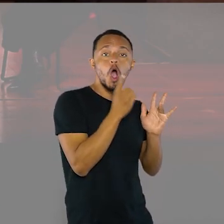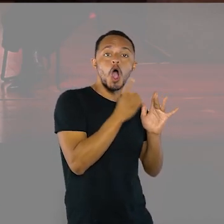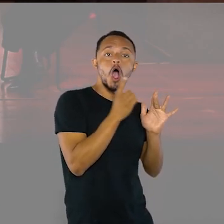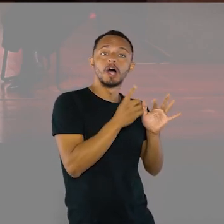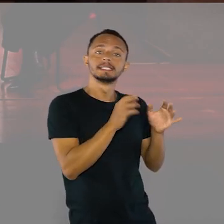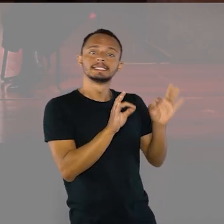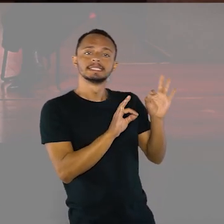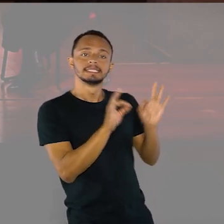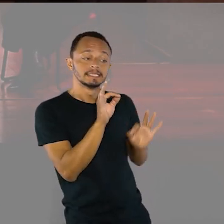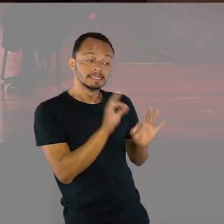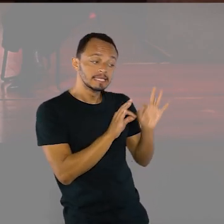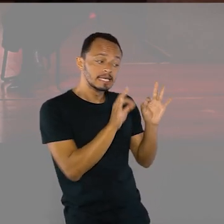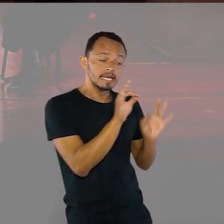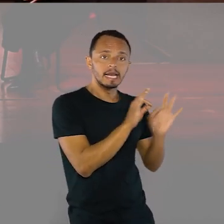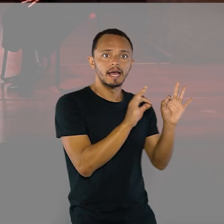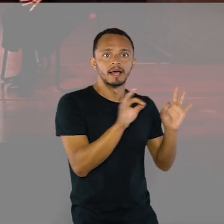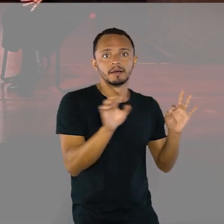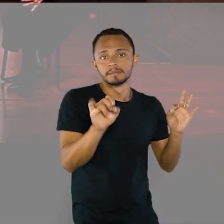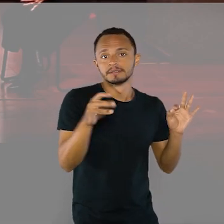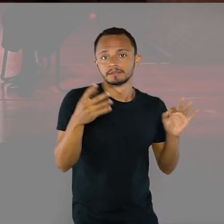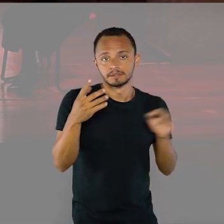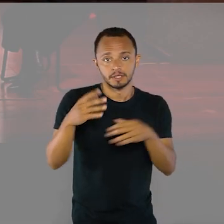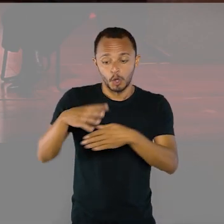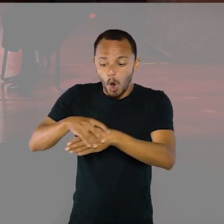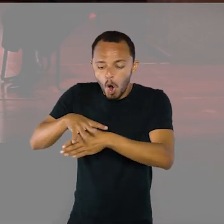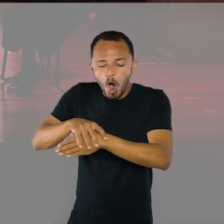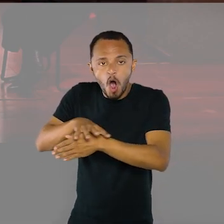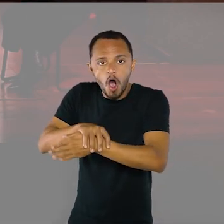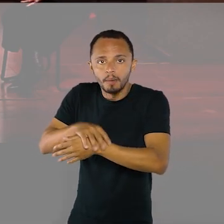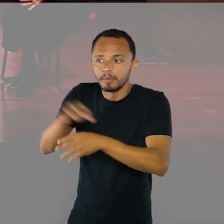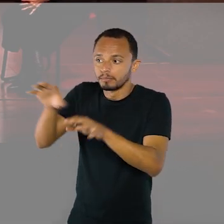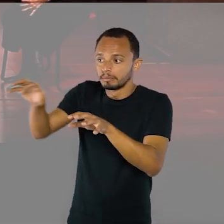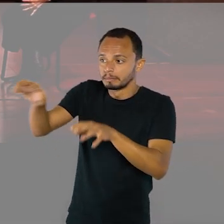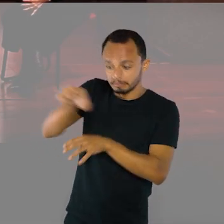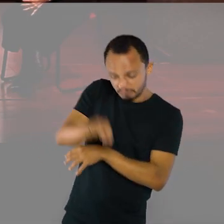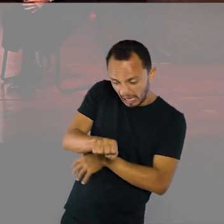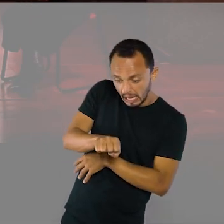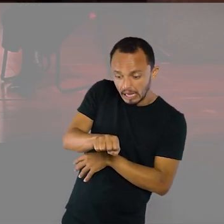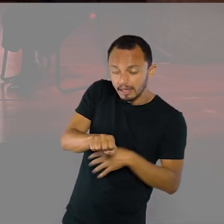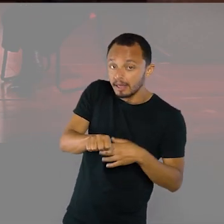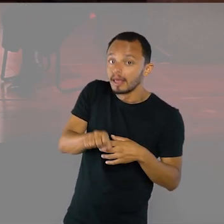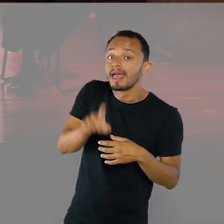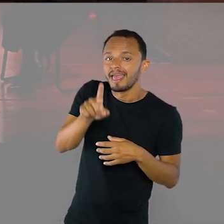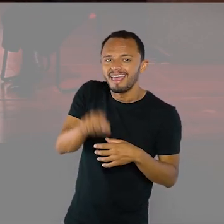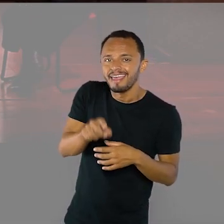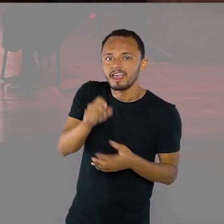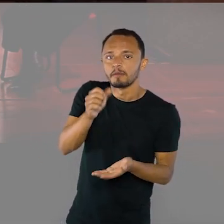aí testando as suas hipóteses. Esse modelo é um modelo,